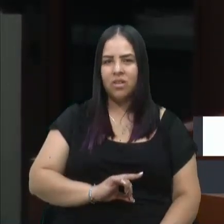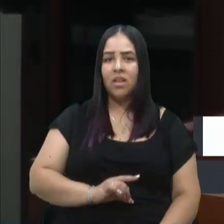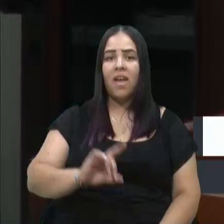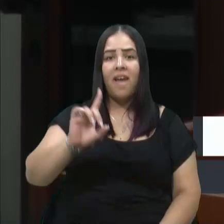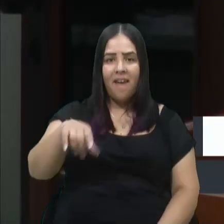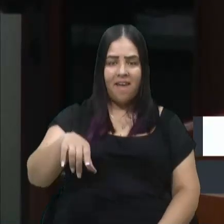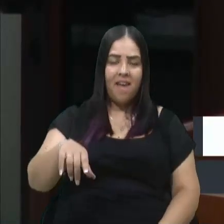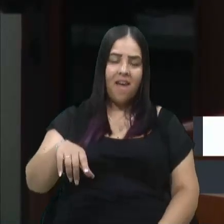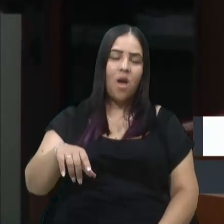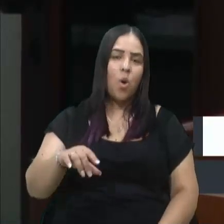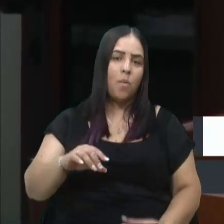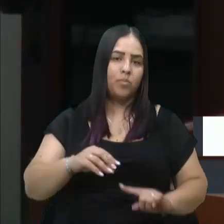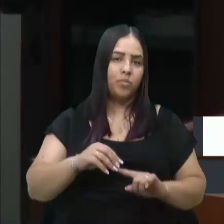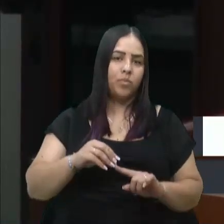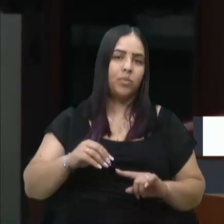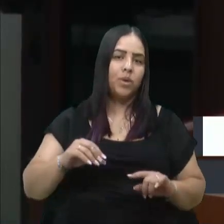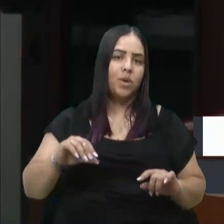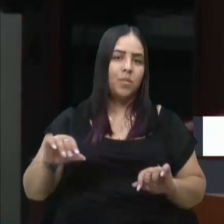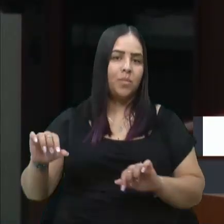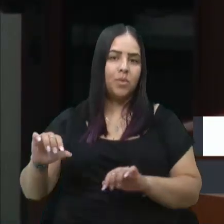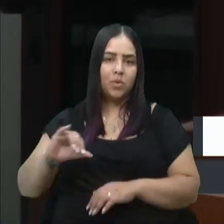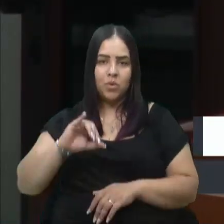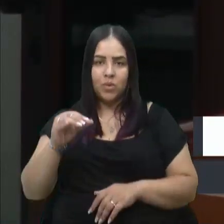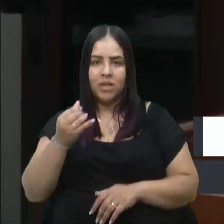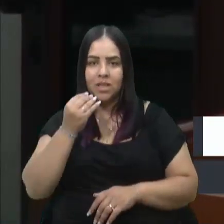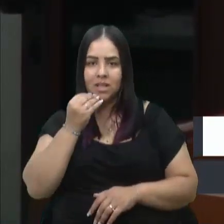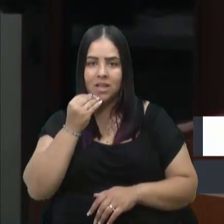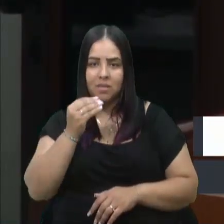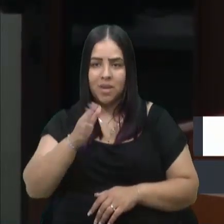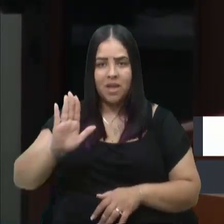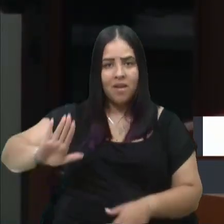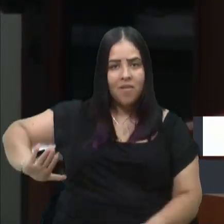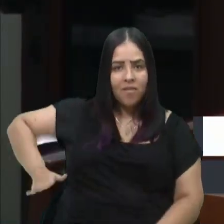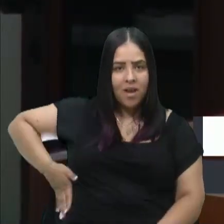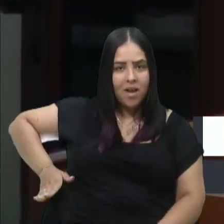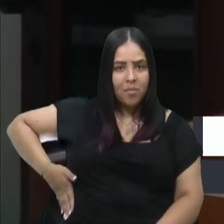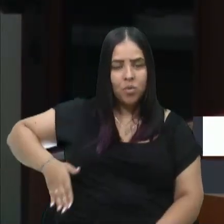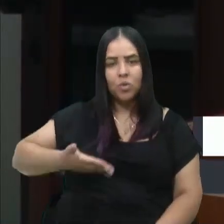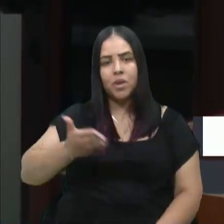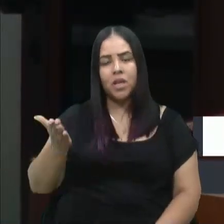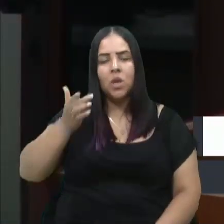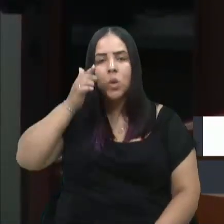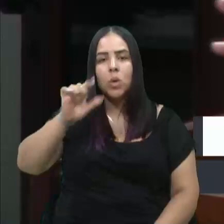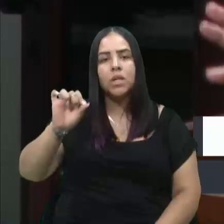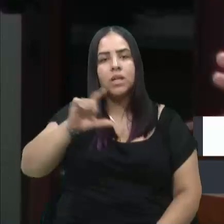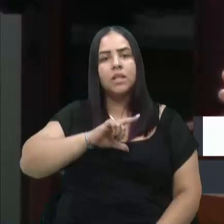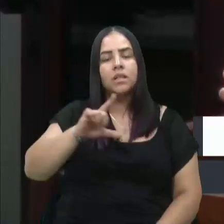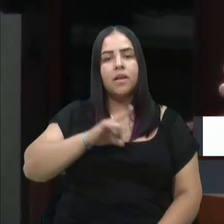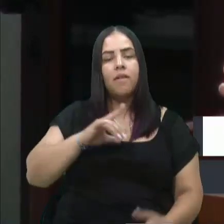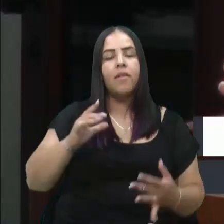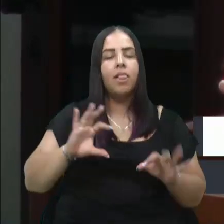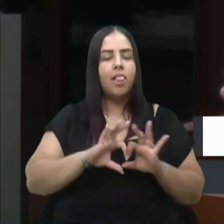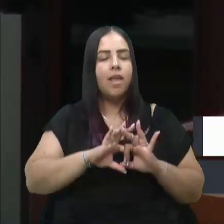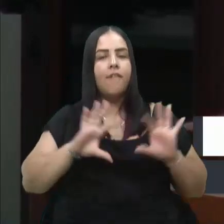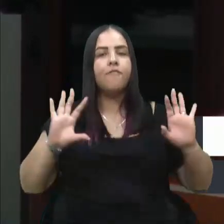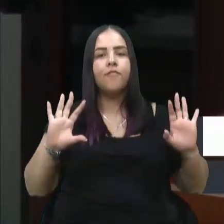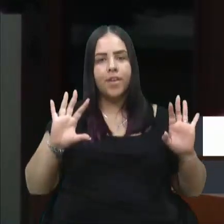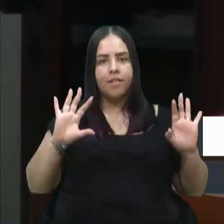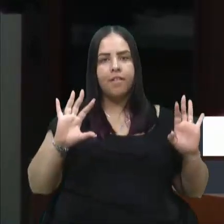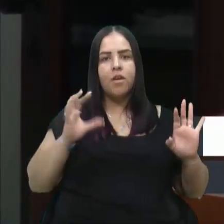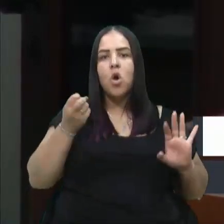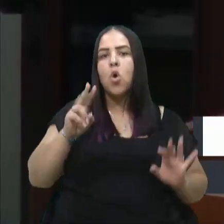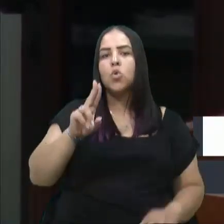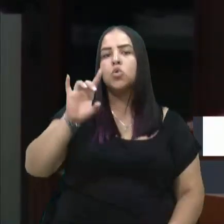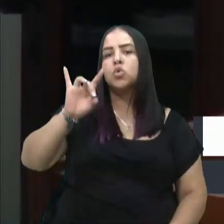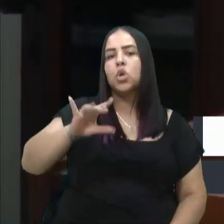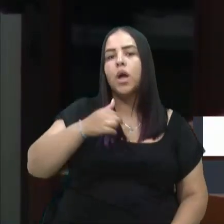vagabundo. É isso que eu vejo. É oportunizar o vagabundo para poder estar à vontade. Bom, só eu estou